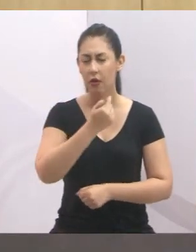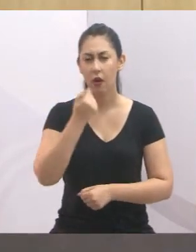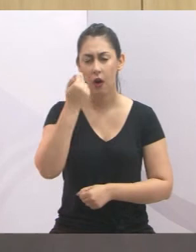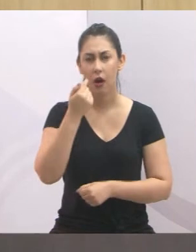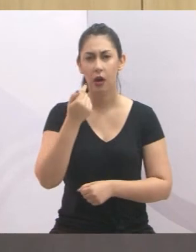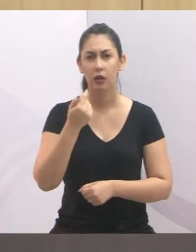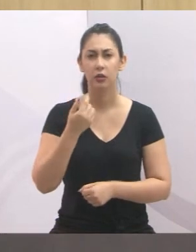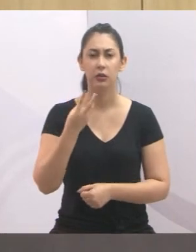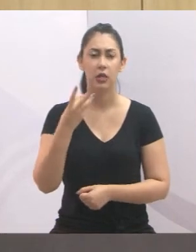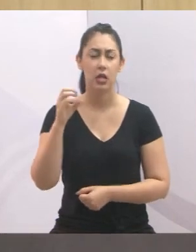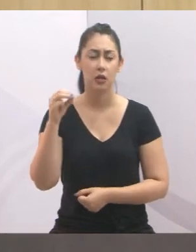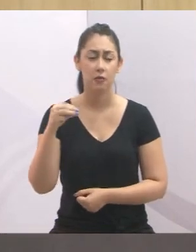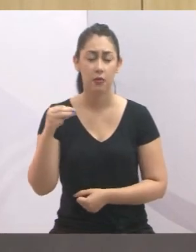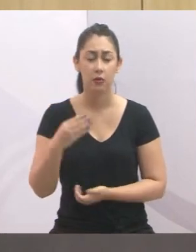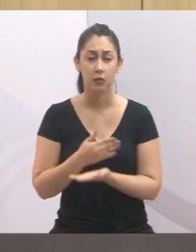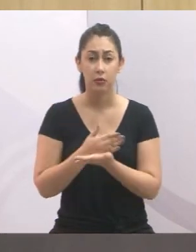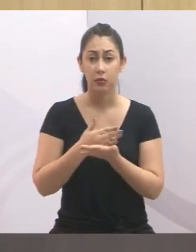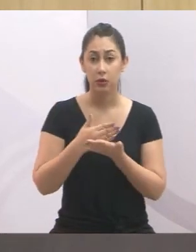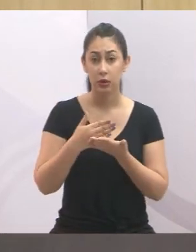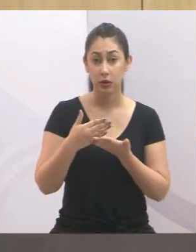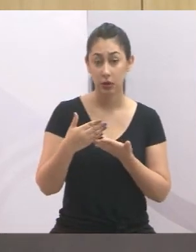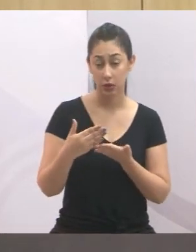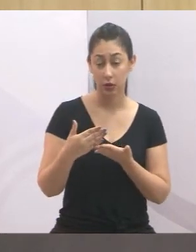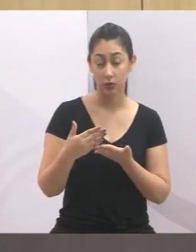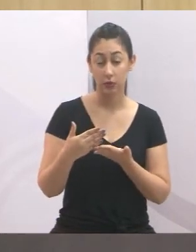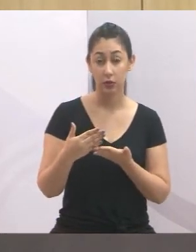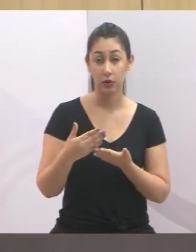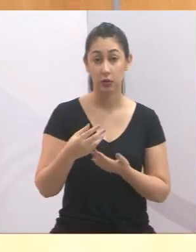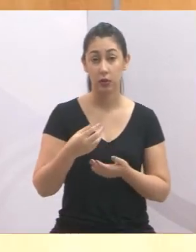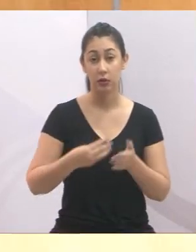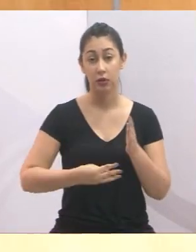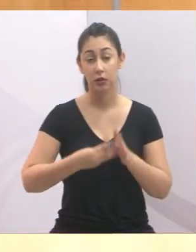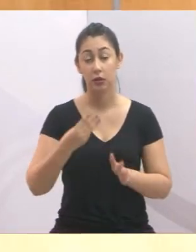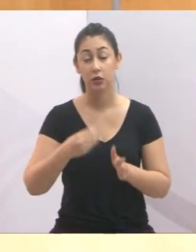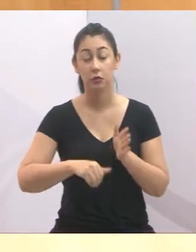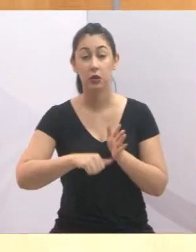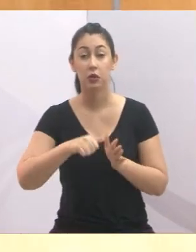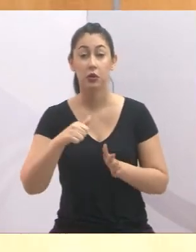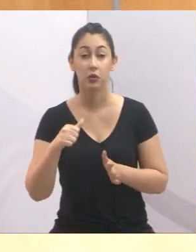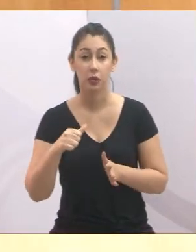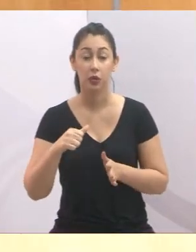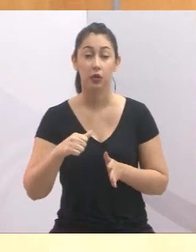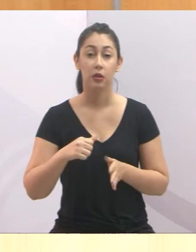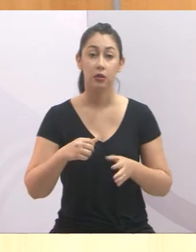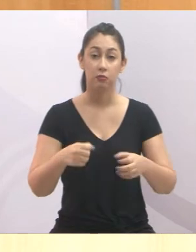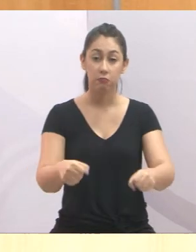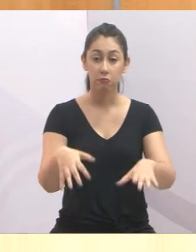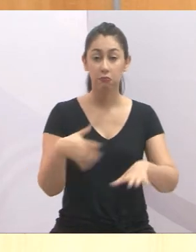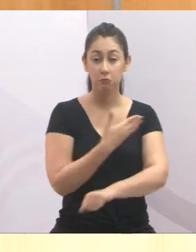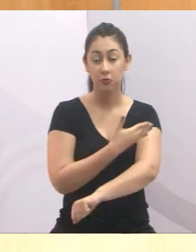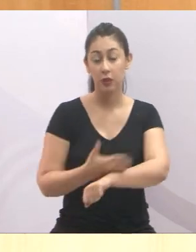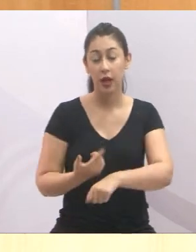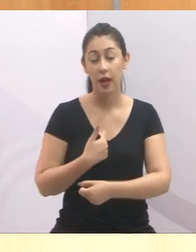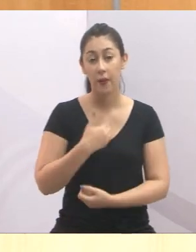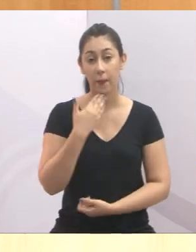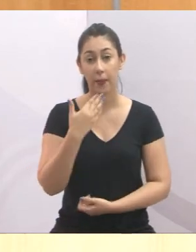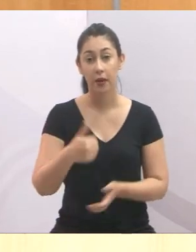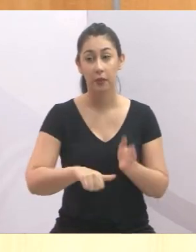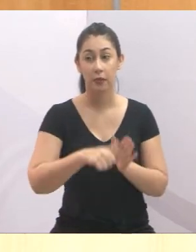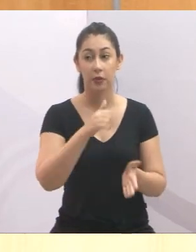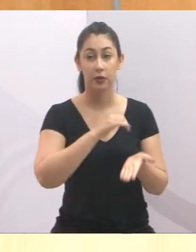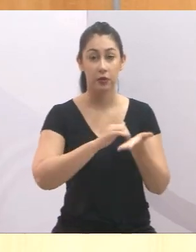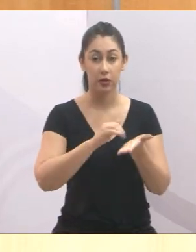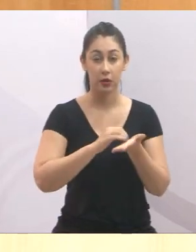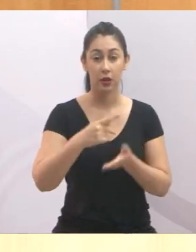9h30, para darmos início à 39ª sessão ordinária do ano 2020, solicito ao primeiro secretário,